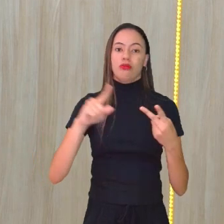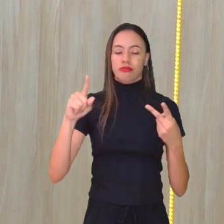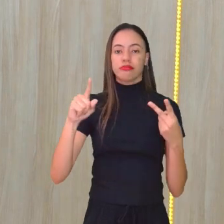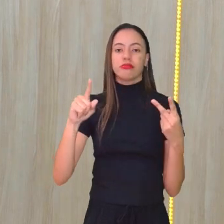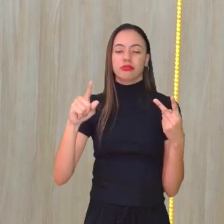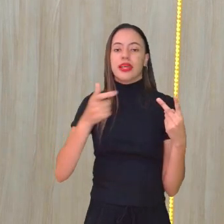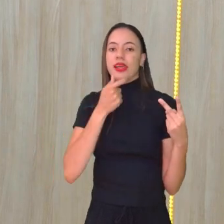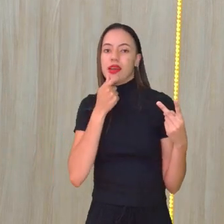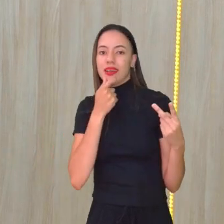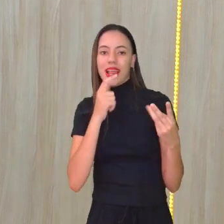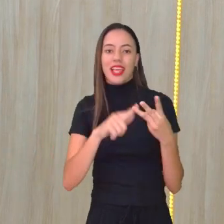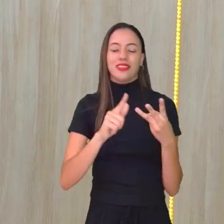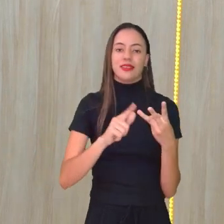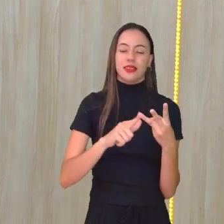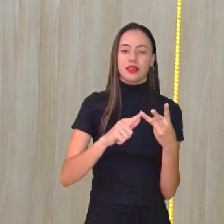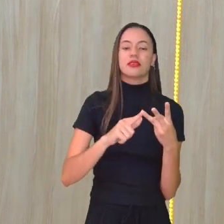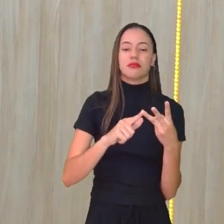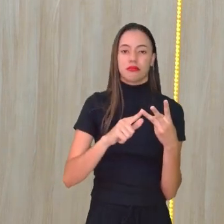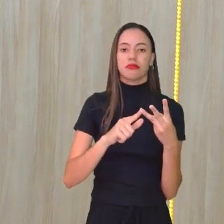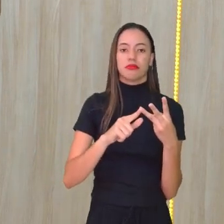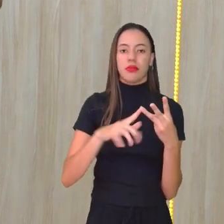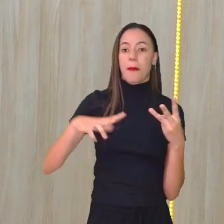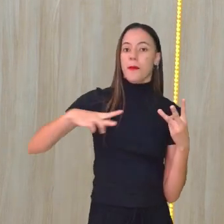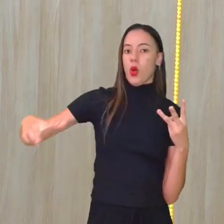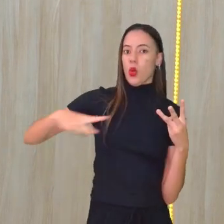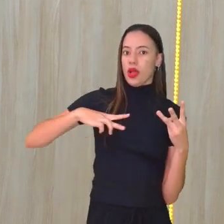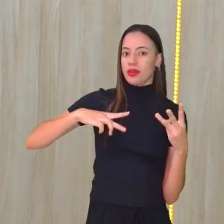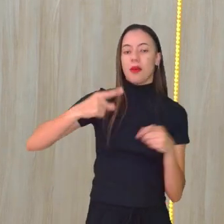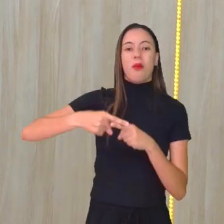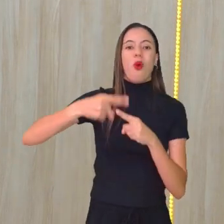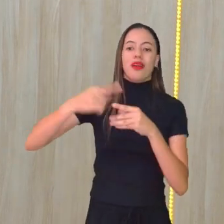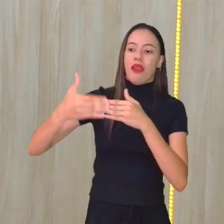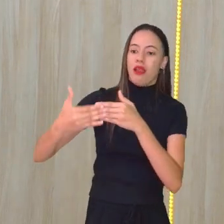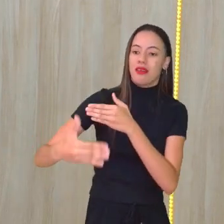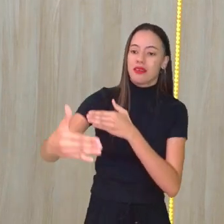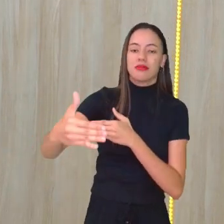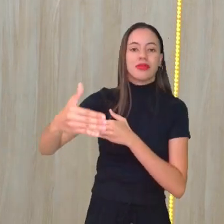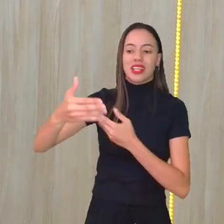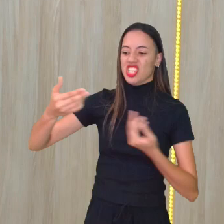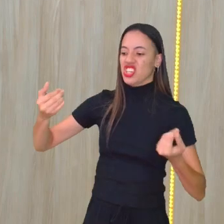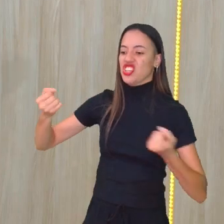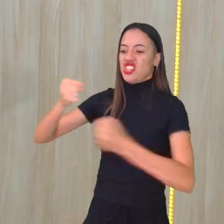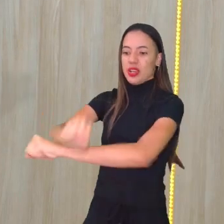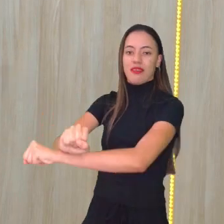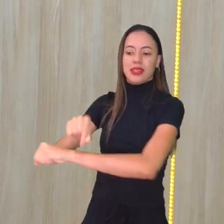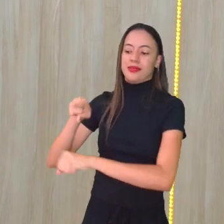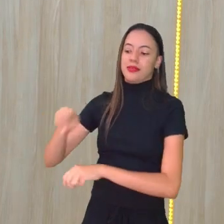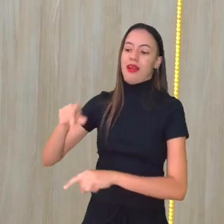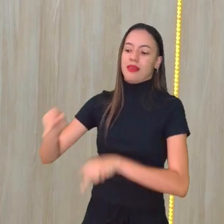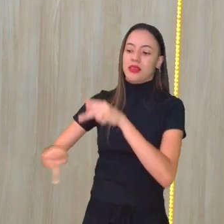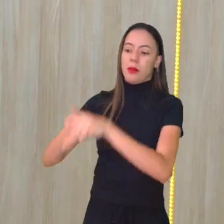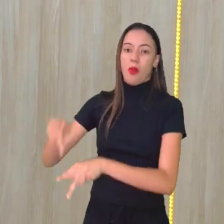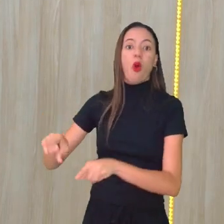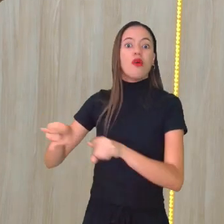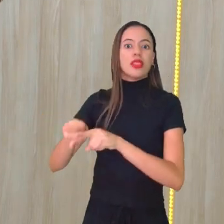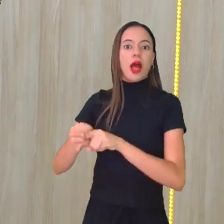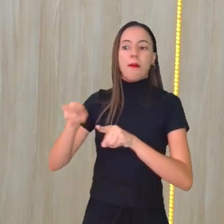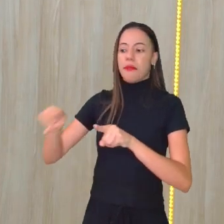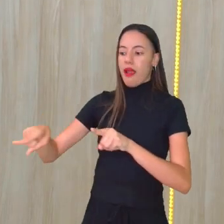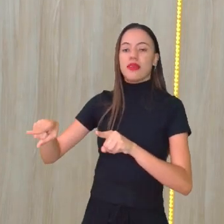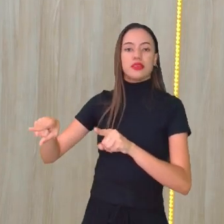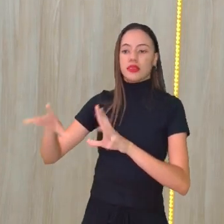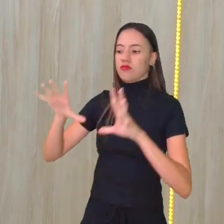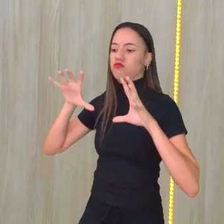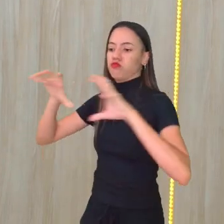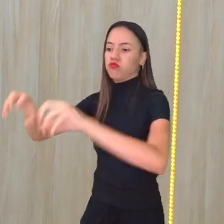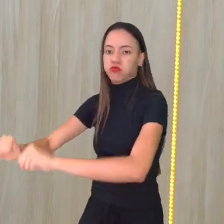que vão mais na frente escravizar esses povos e transportá-los para o continente americano,